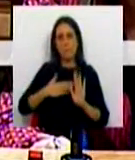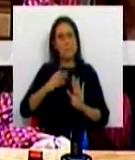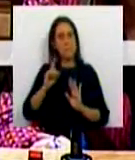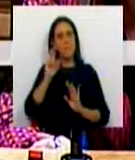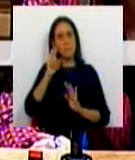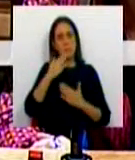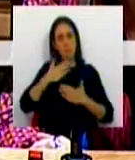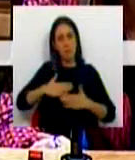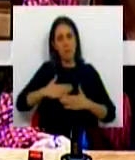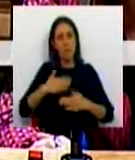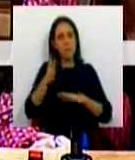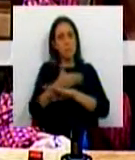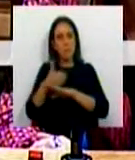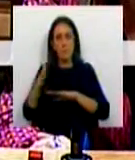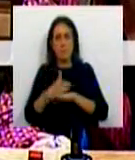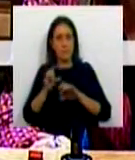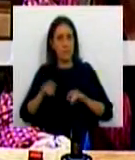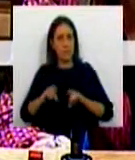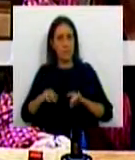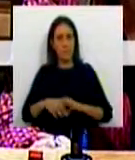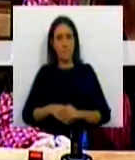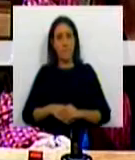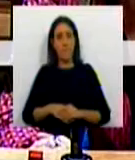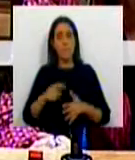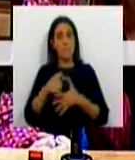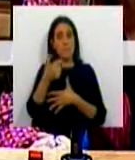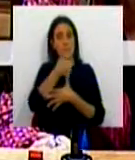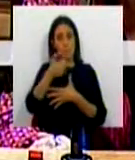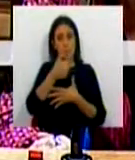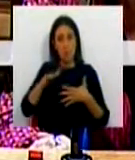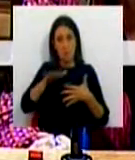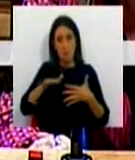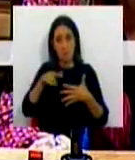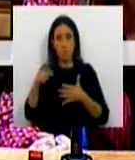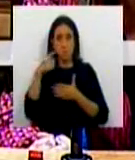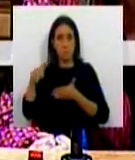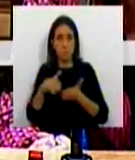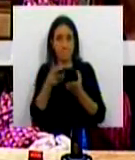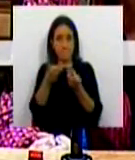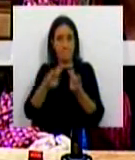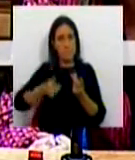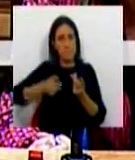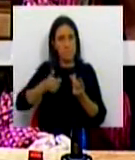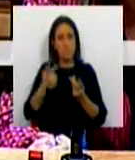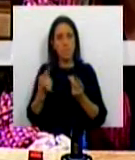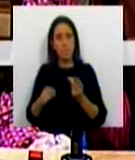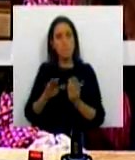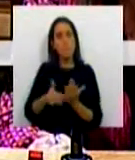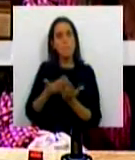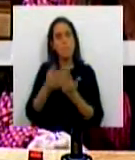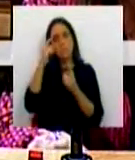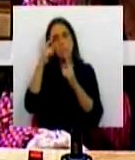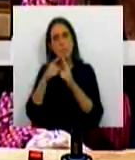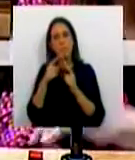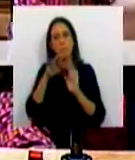segmentar. Numa quinta área, porque o Orçamento de Estado é um instrumento especialmente estratégico, esta proposta assegura a prosecução do Programa